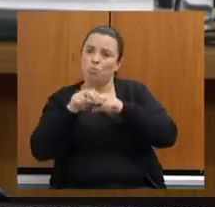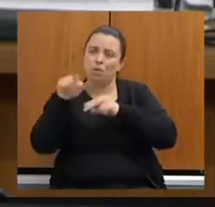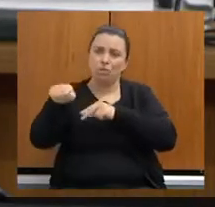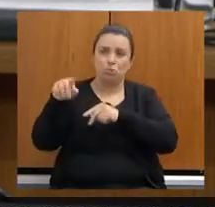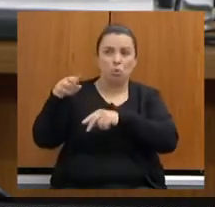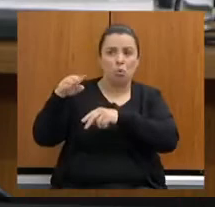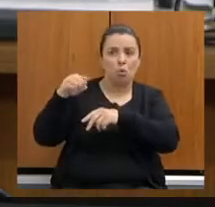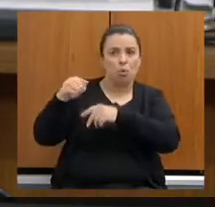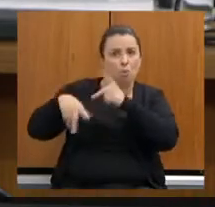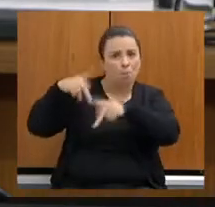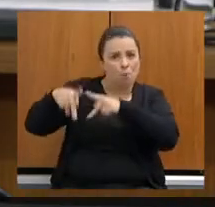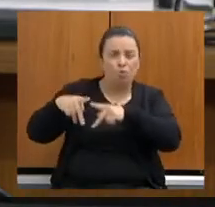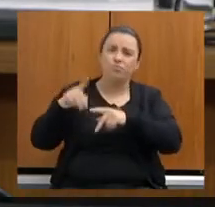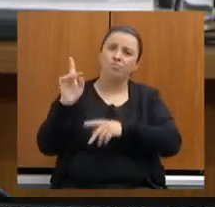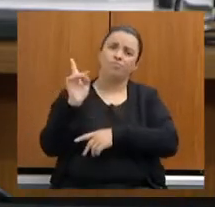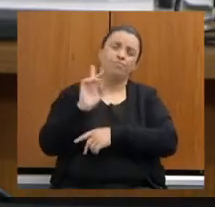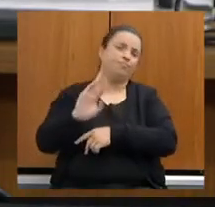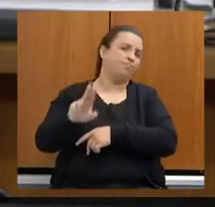é